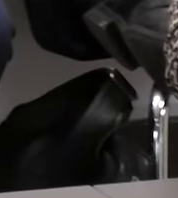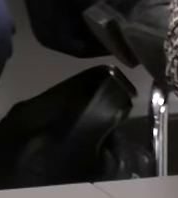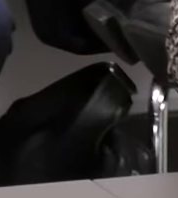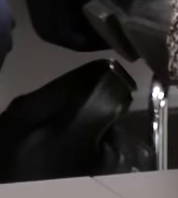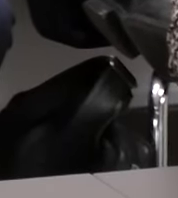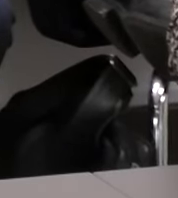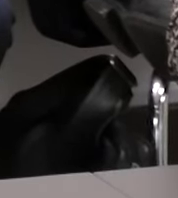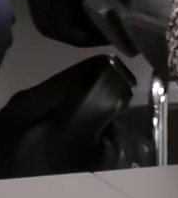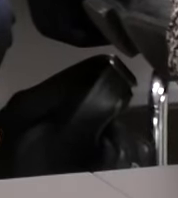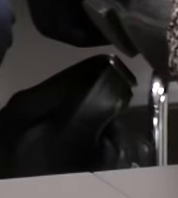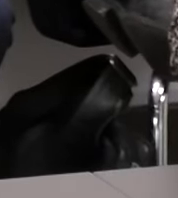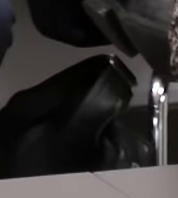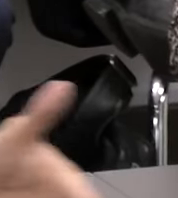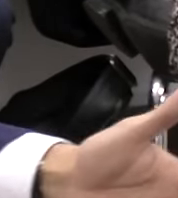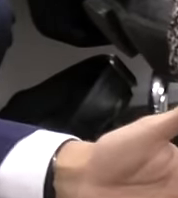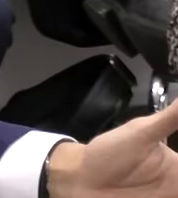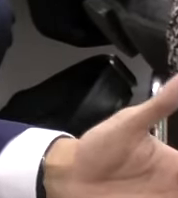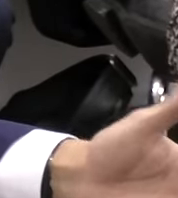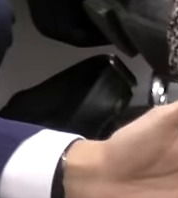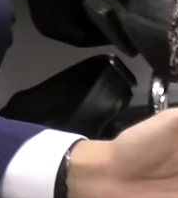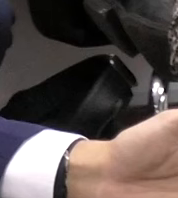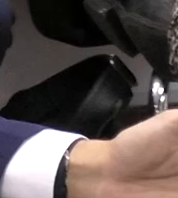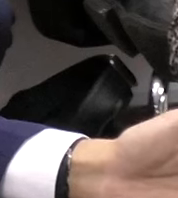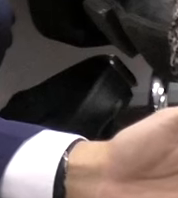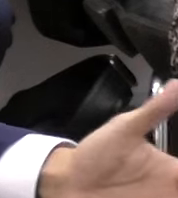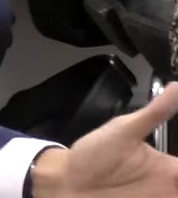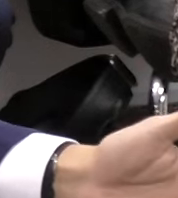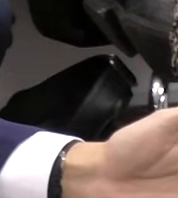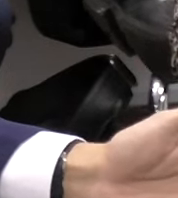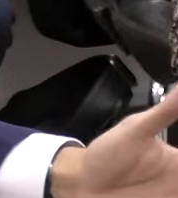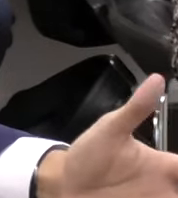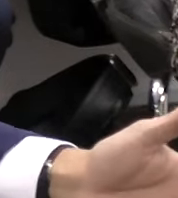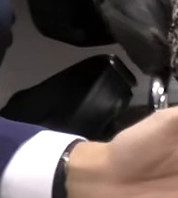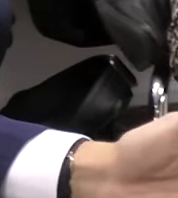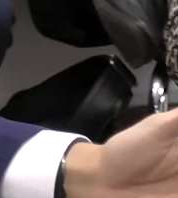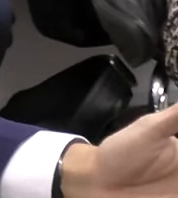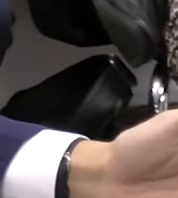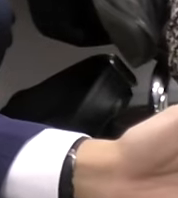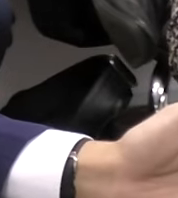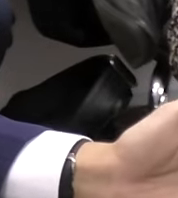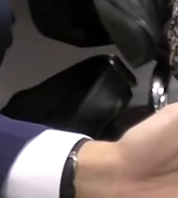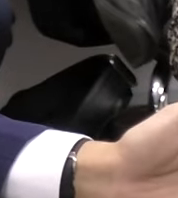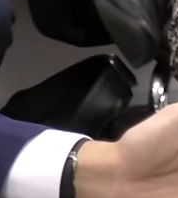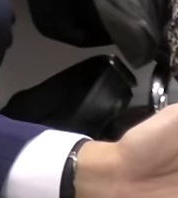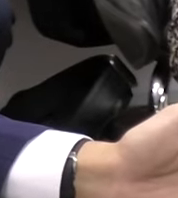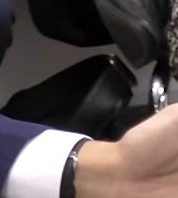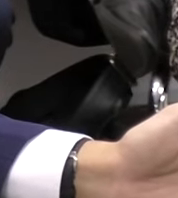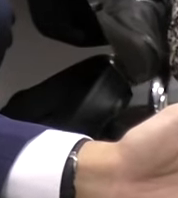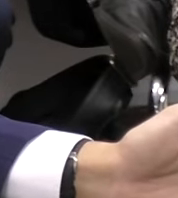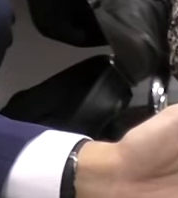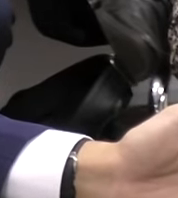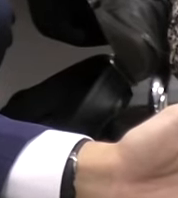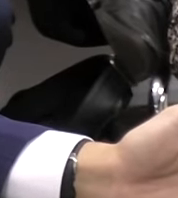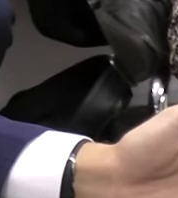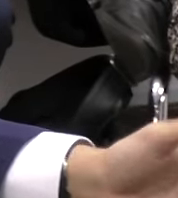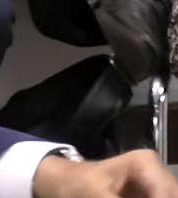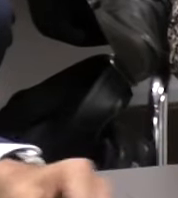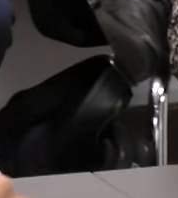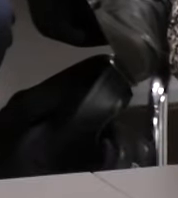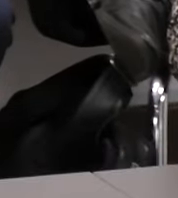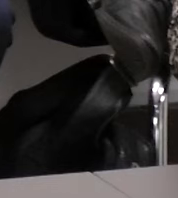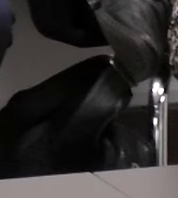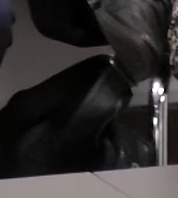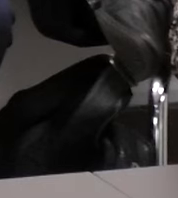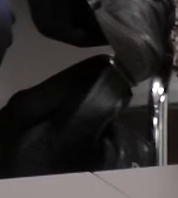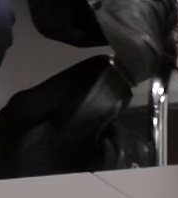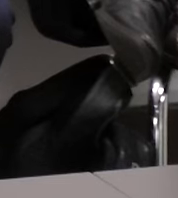seja absorvido foi o réu aquela imagem que dele no âmbito de uma delegacia Deva da Ali ser retirada eu acho que